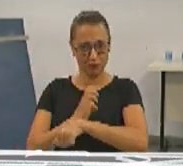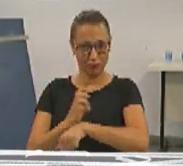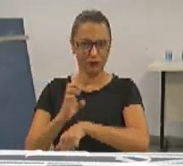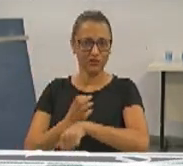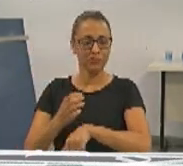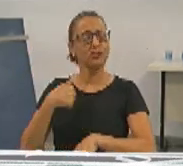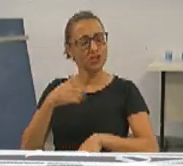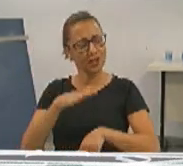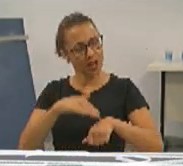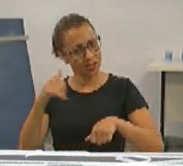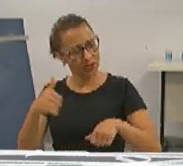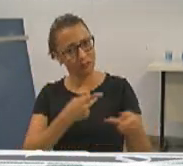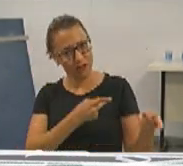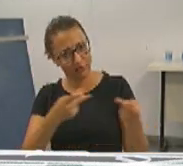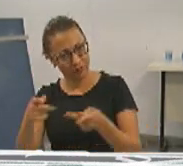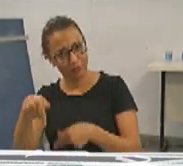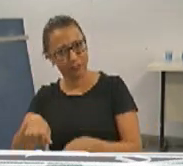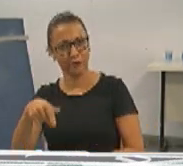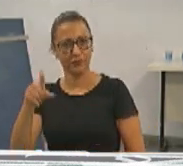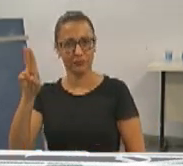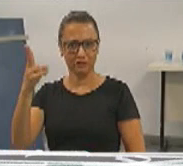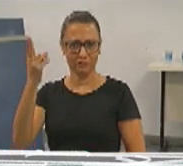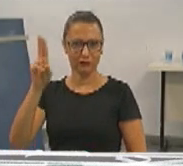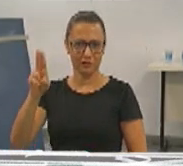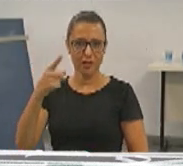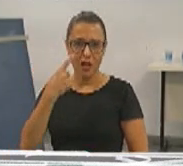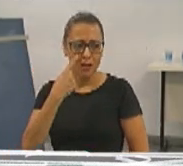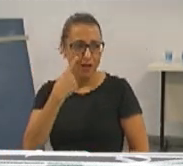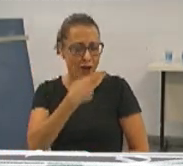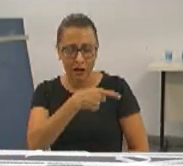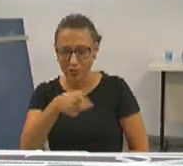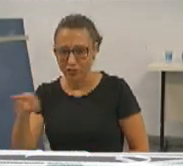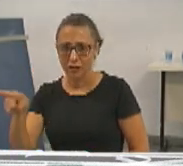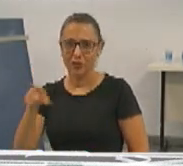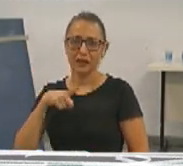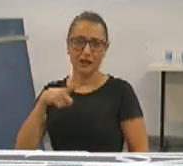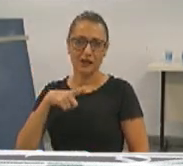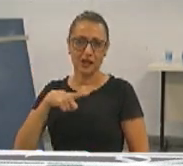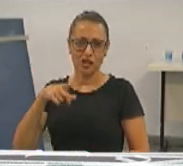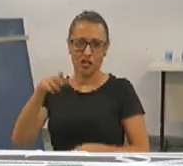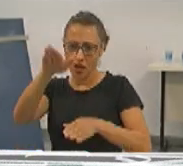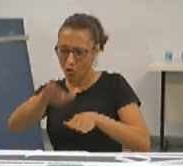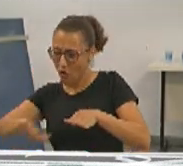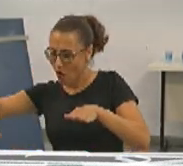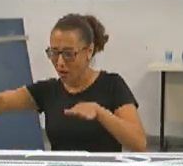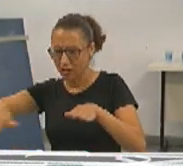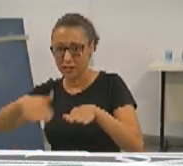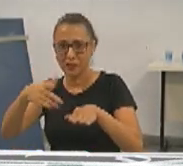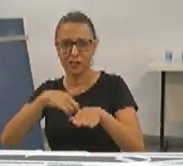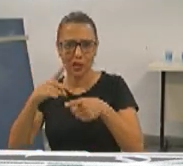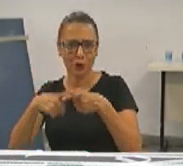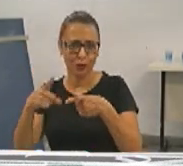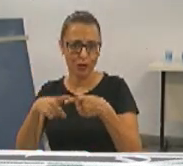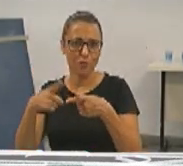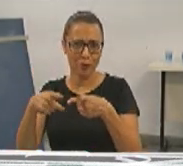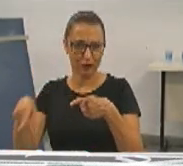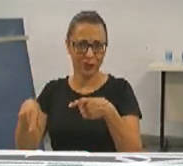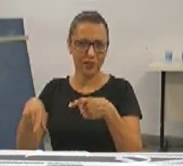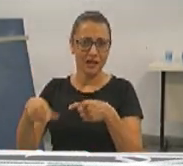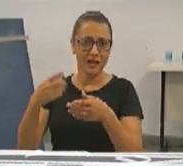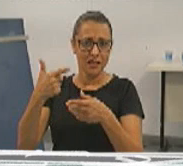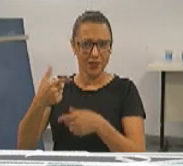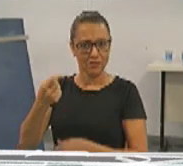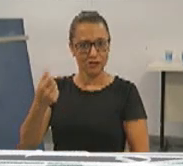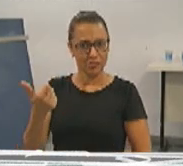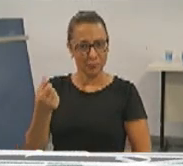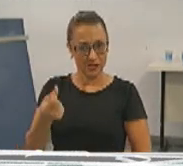fui chamado a vir aqui no HU para dar uma olhada numa questão de aterramento que estava com problemas aqui no HU. Então, lá em 2006, antes